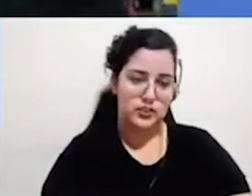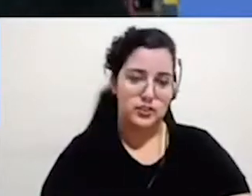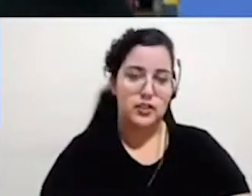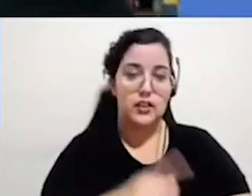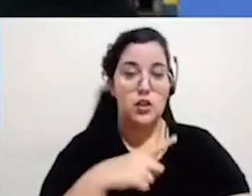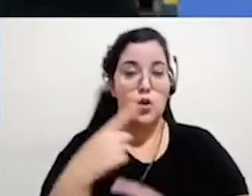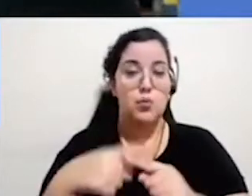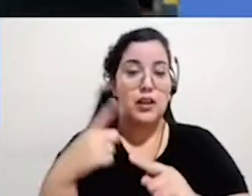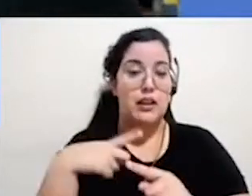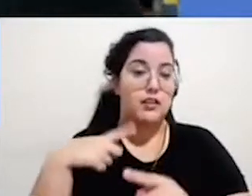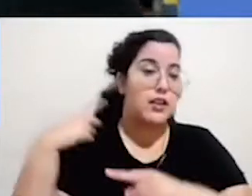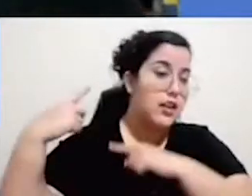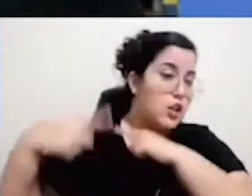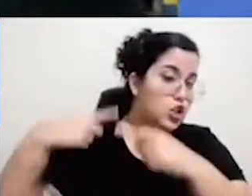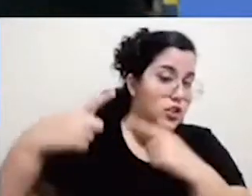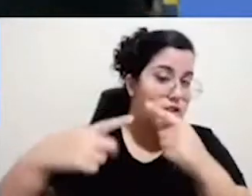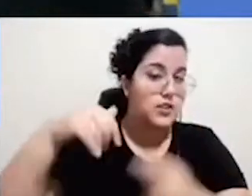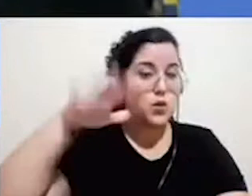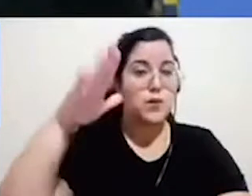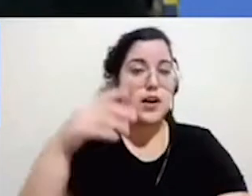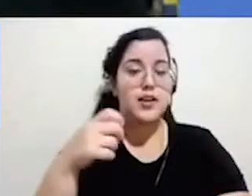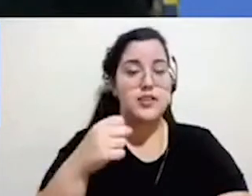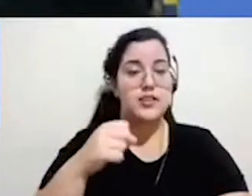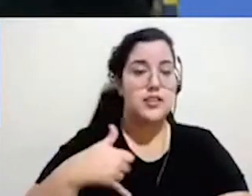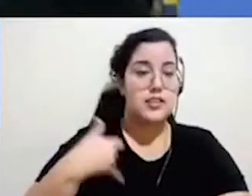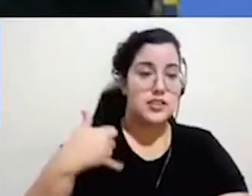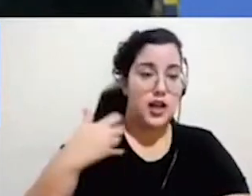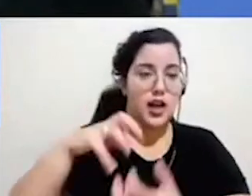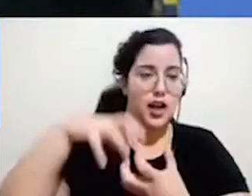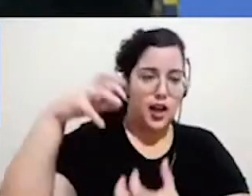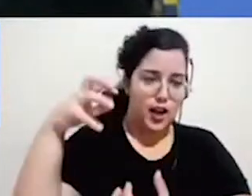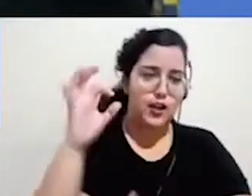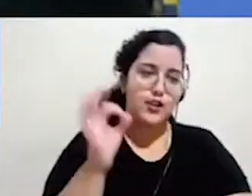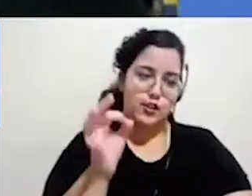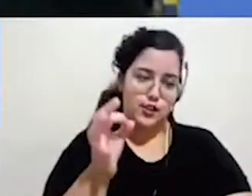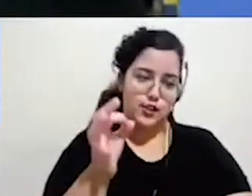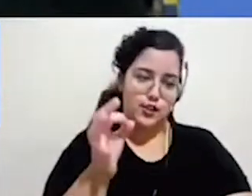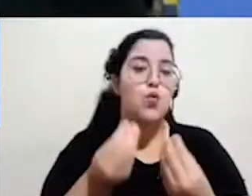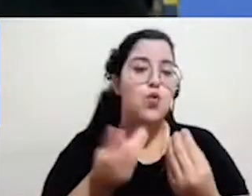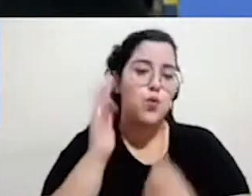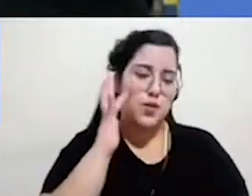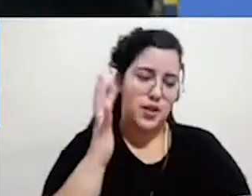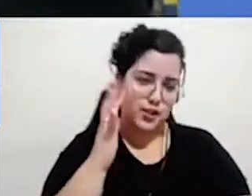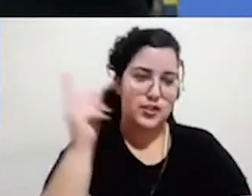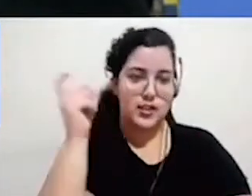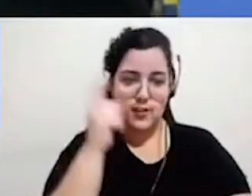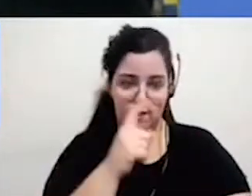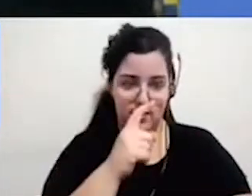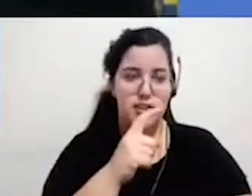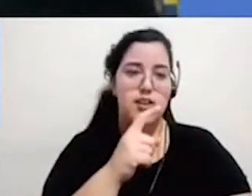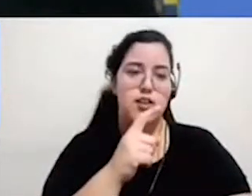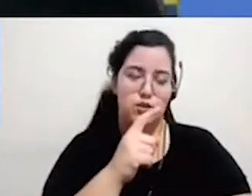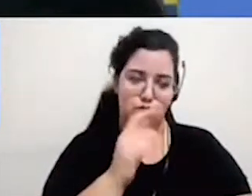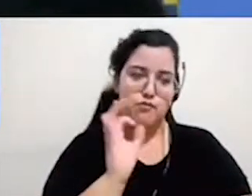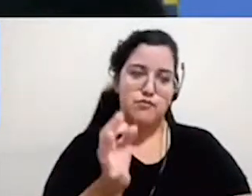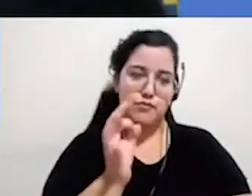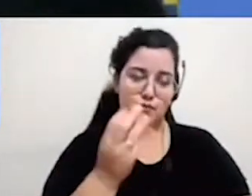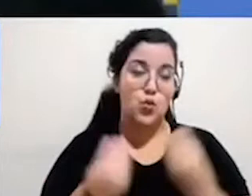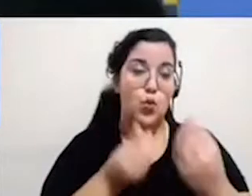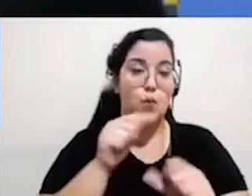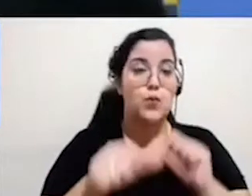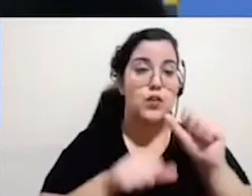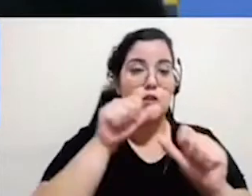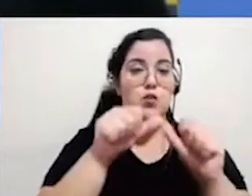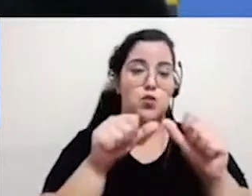geração mais velha, né, tomando conta do barraco. Então, a gente corre o risco de ficar à margem, né, da transformação